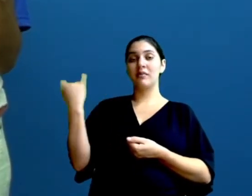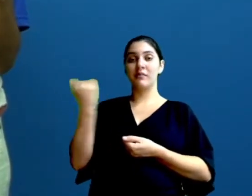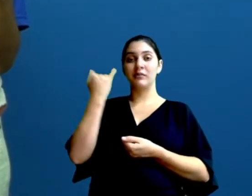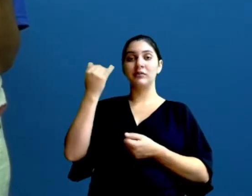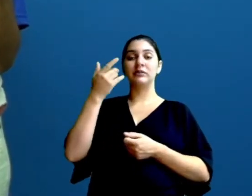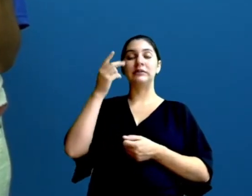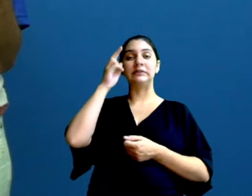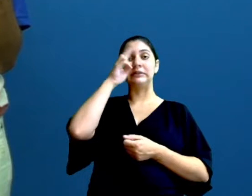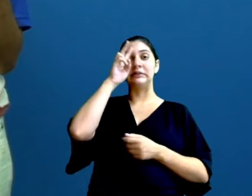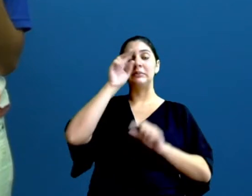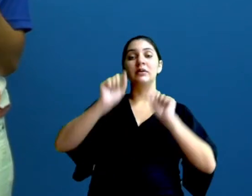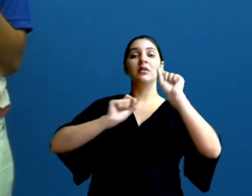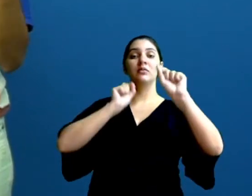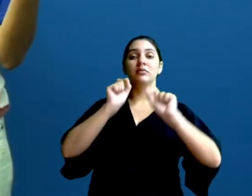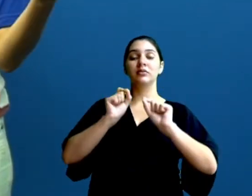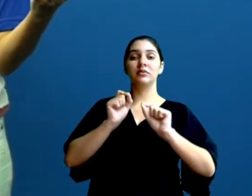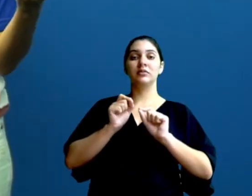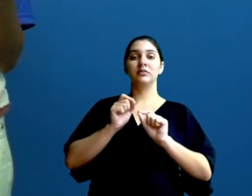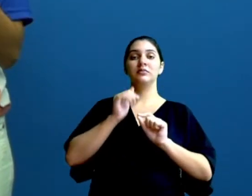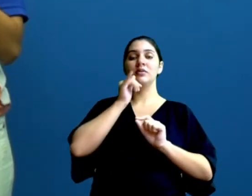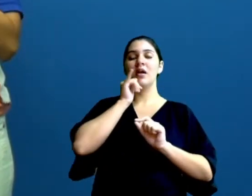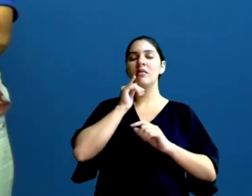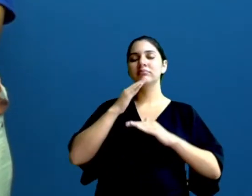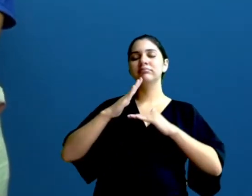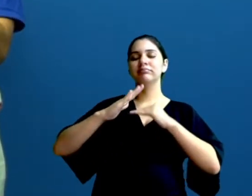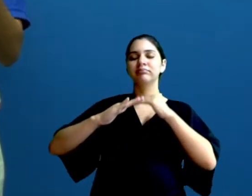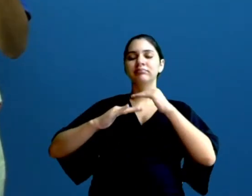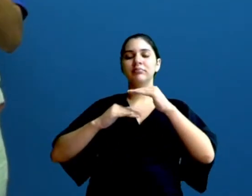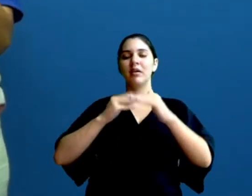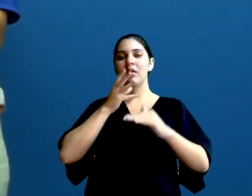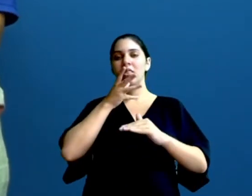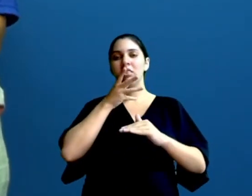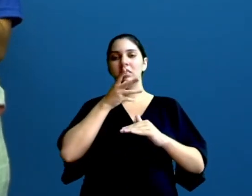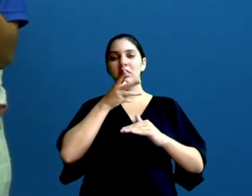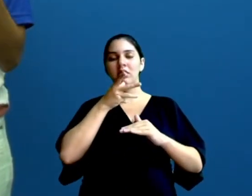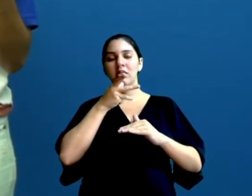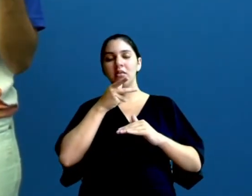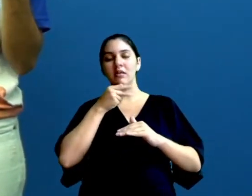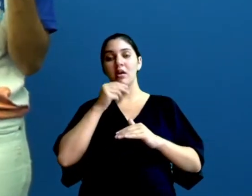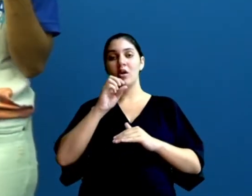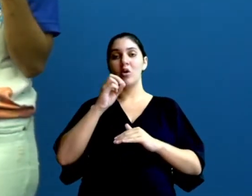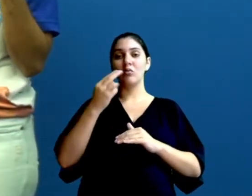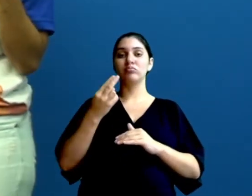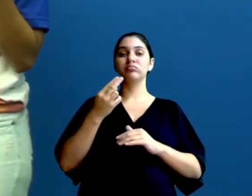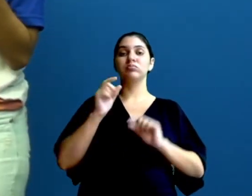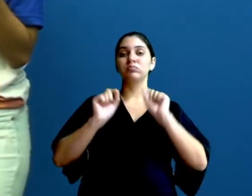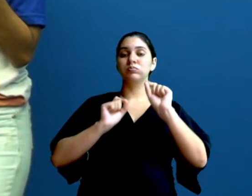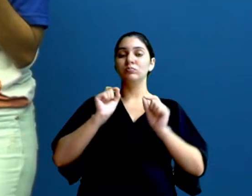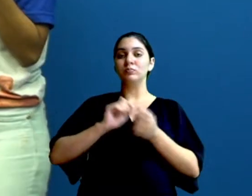ele vai devagar, ou ele vai ali